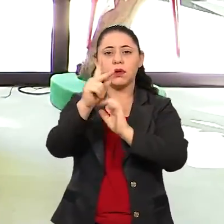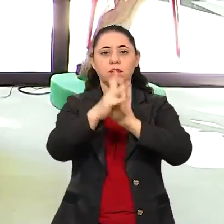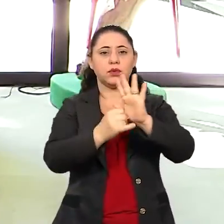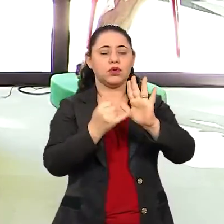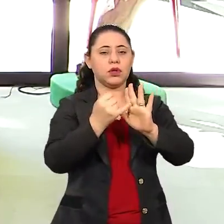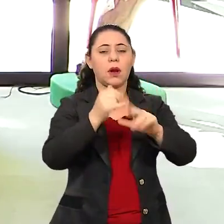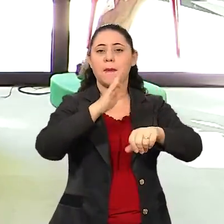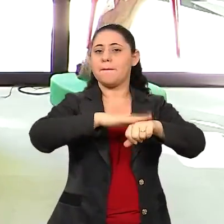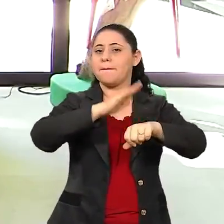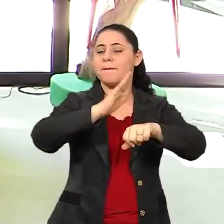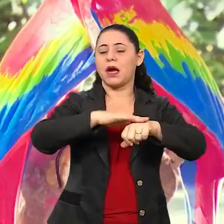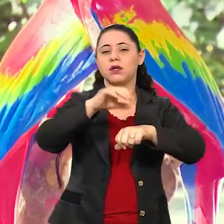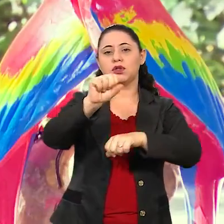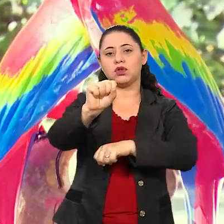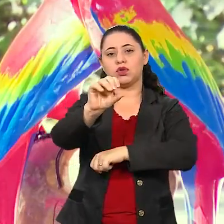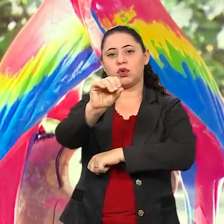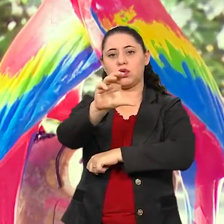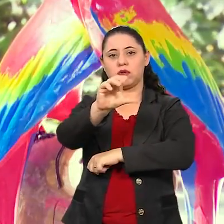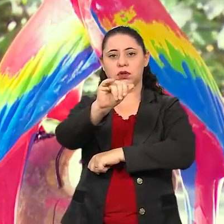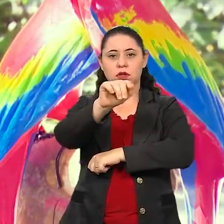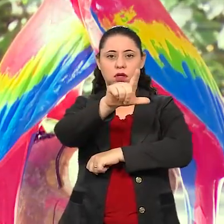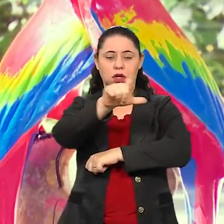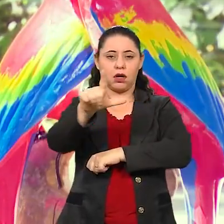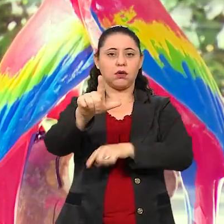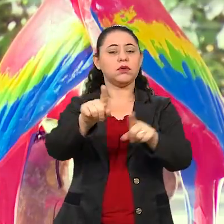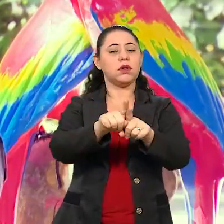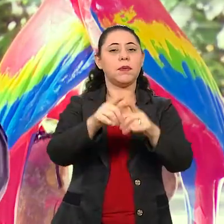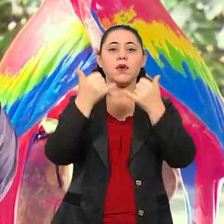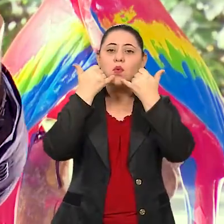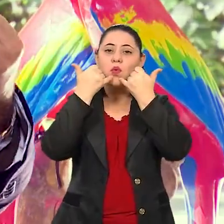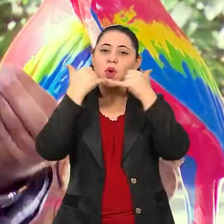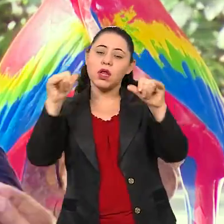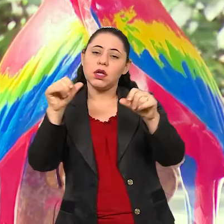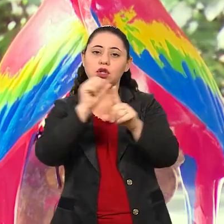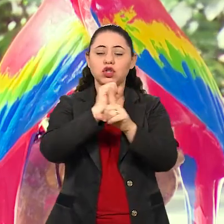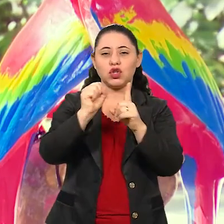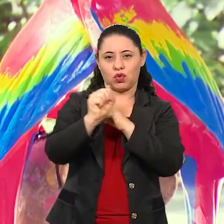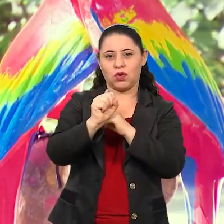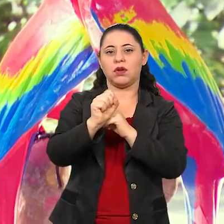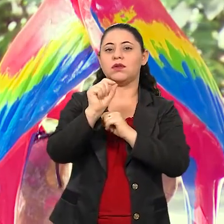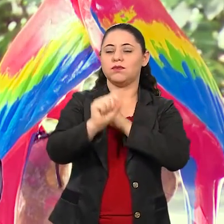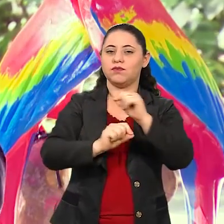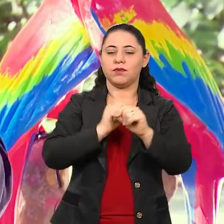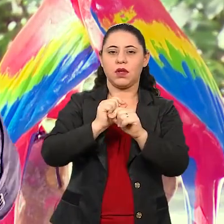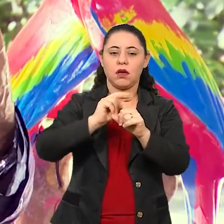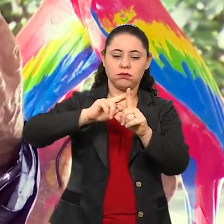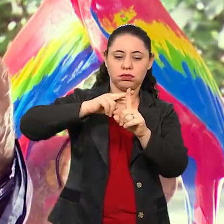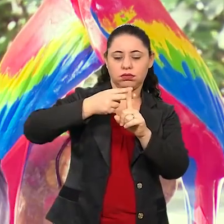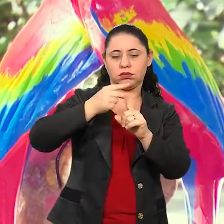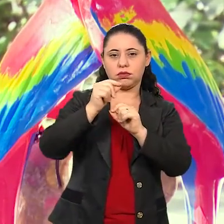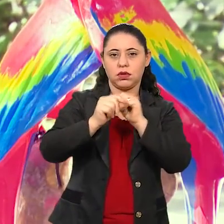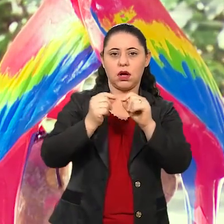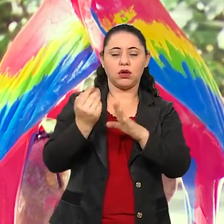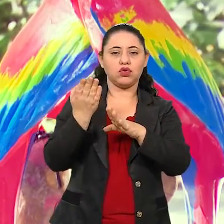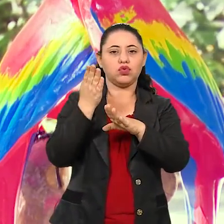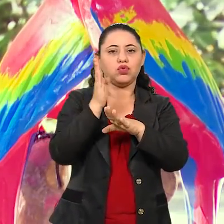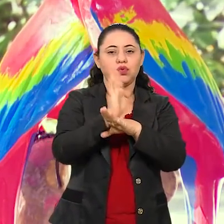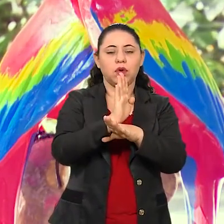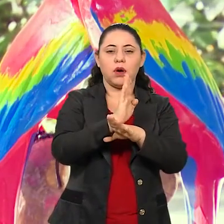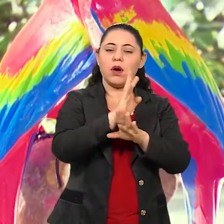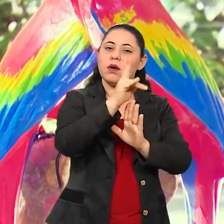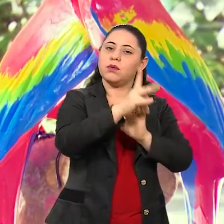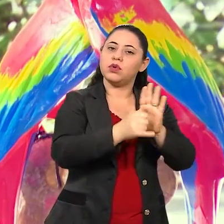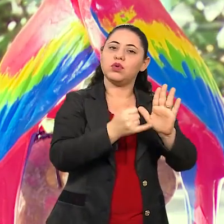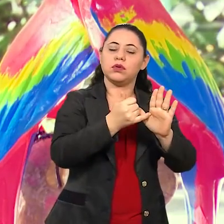os nossos programas que é o mais social e principalmente o Energisa social que complementaram